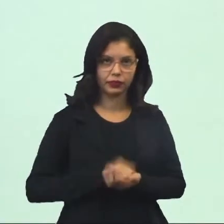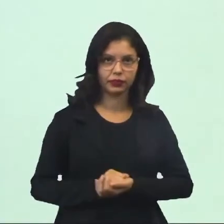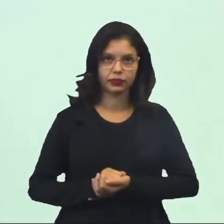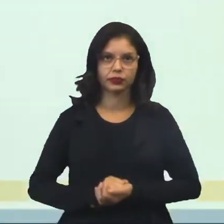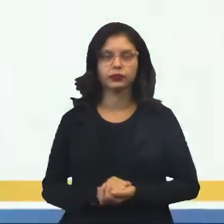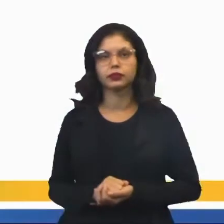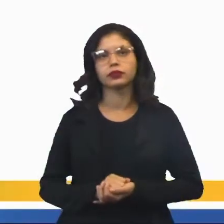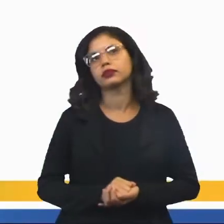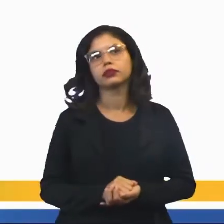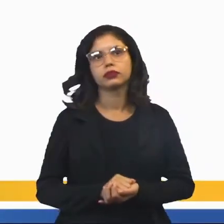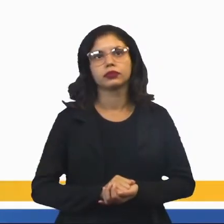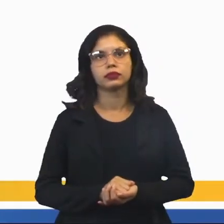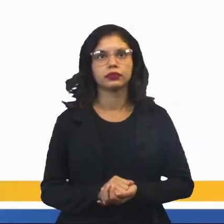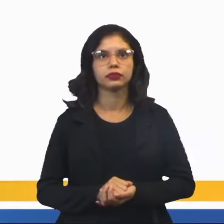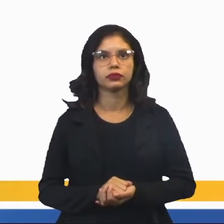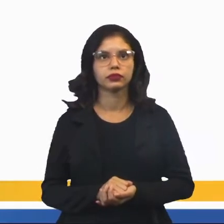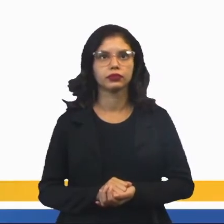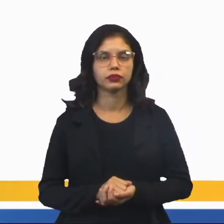juntos!